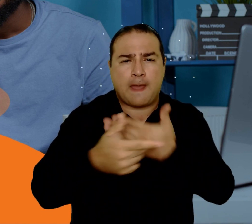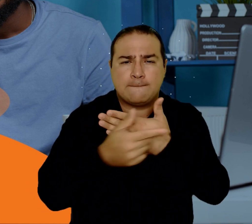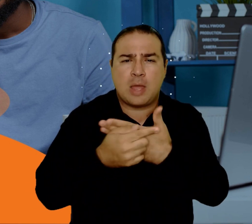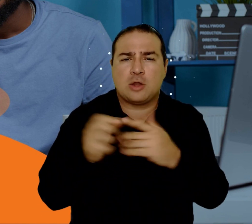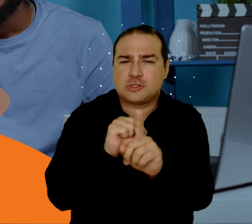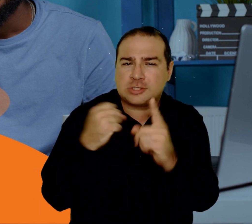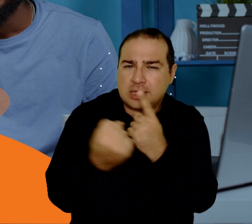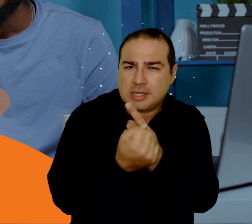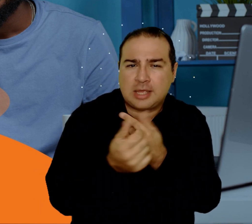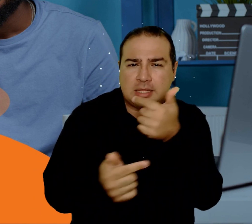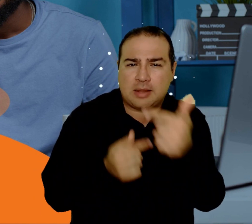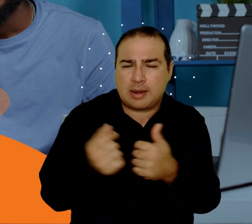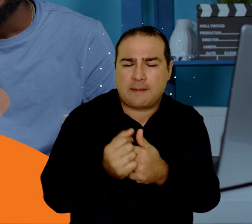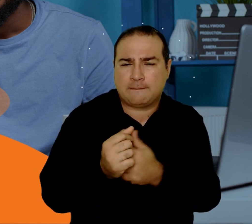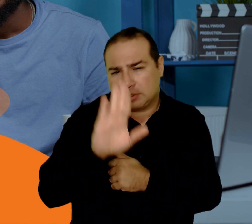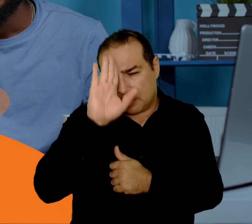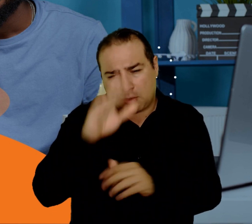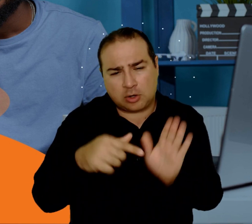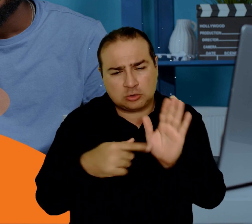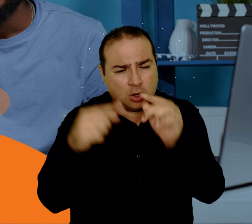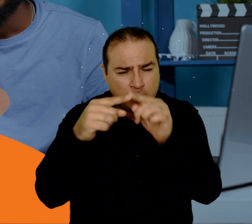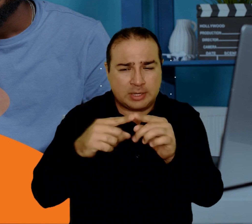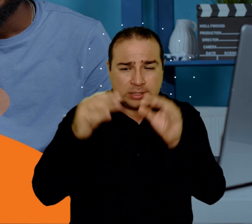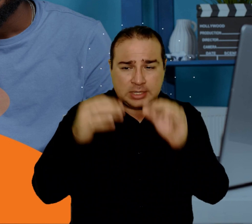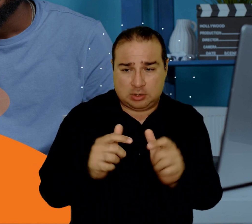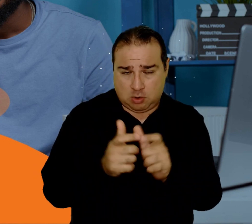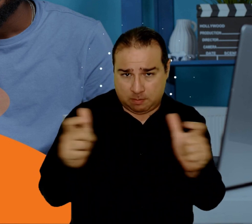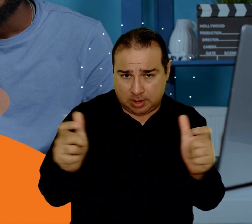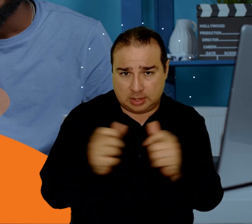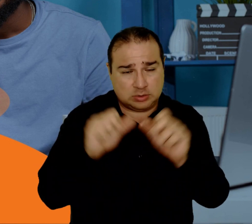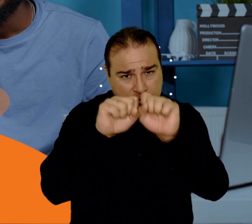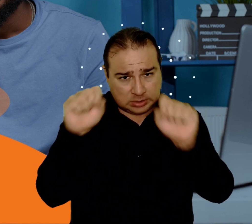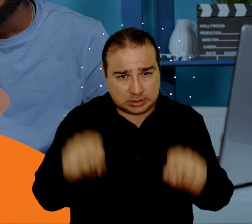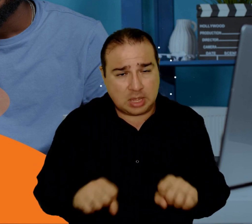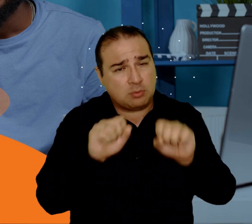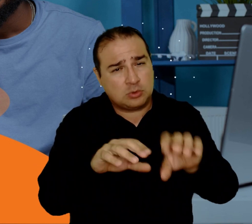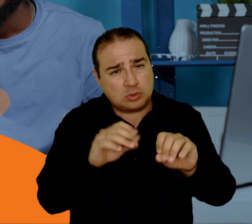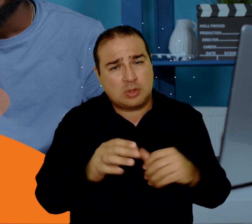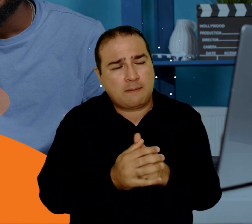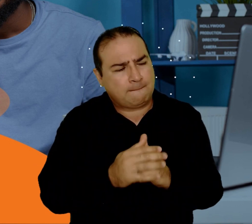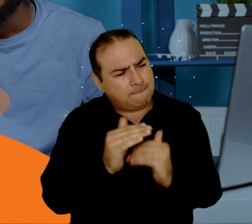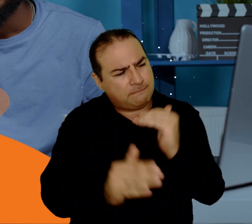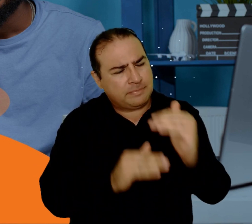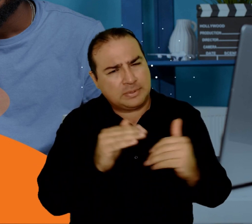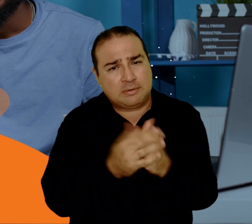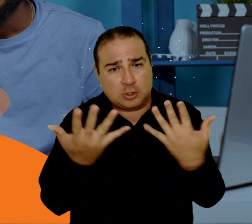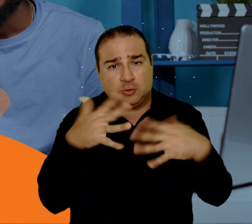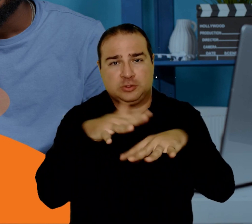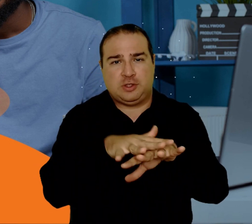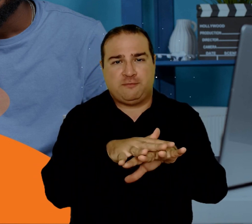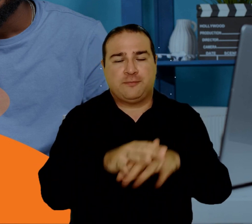da sociedade de atores chaves para a consolidação e a expansão desses sistemas educacionais cada vez